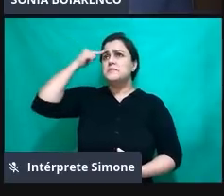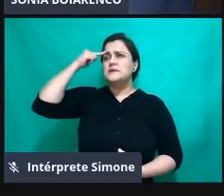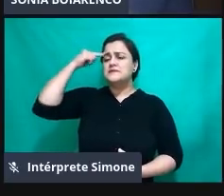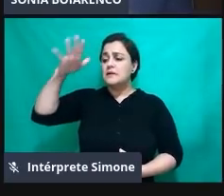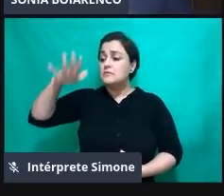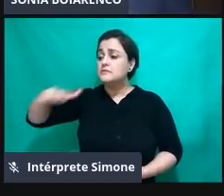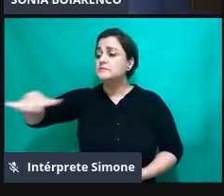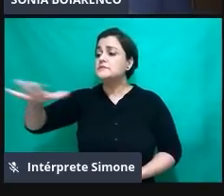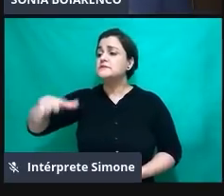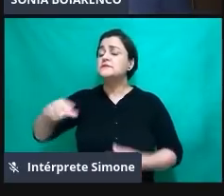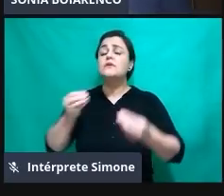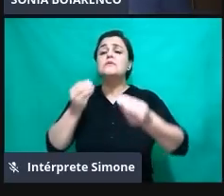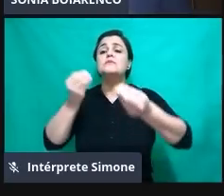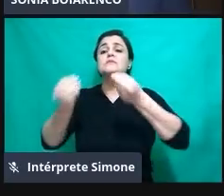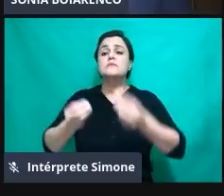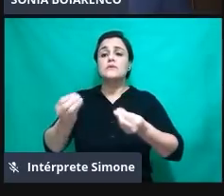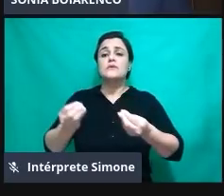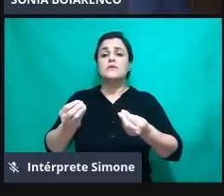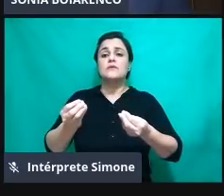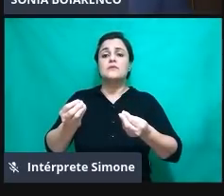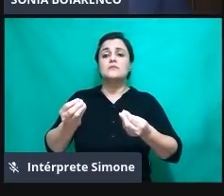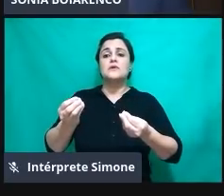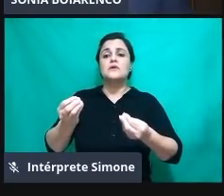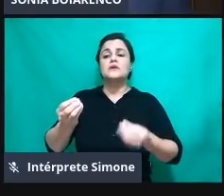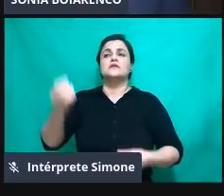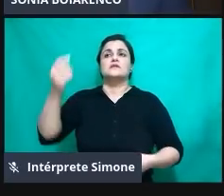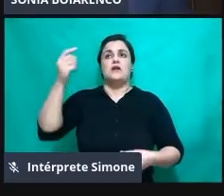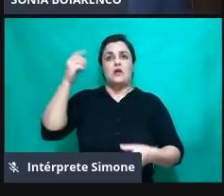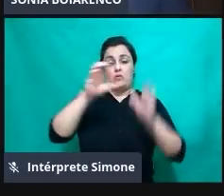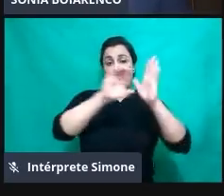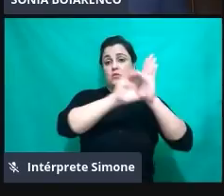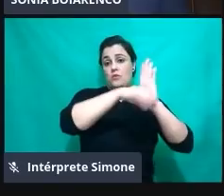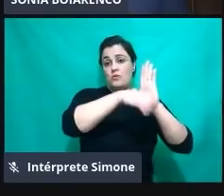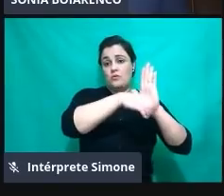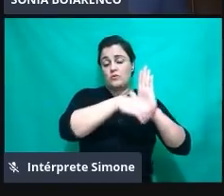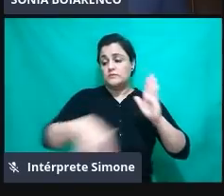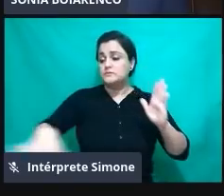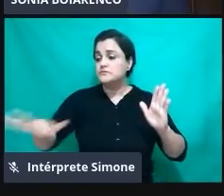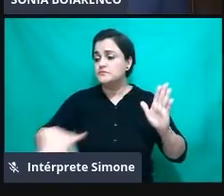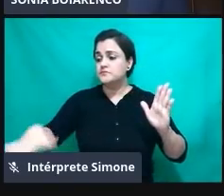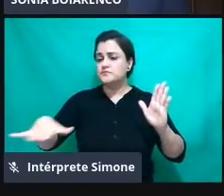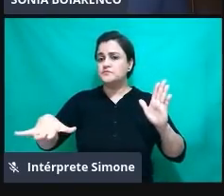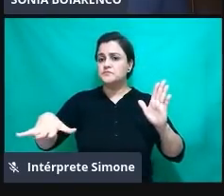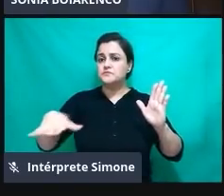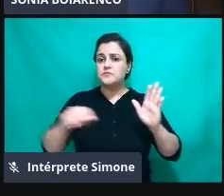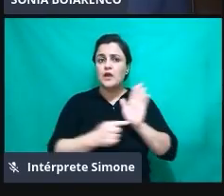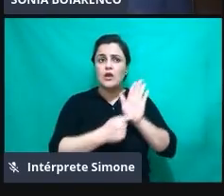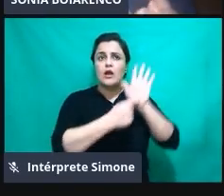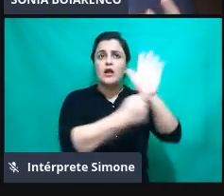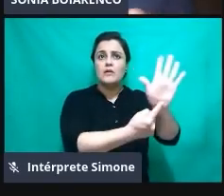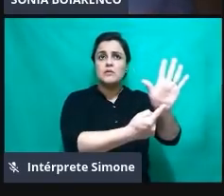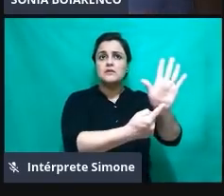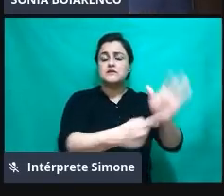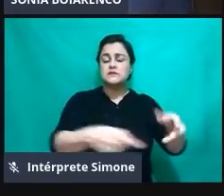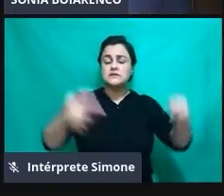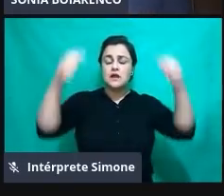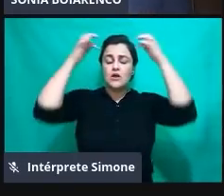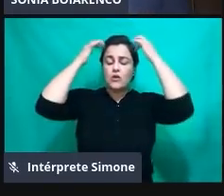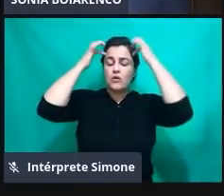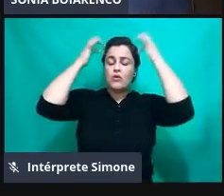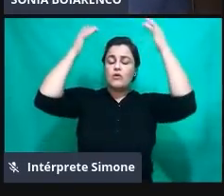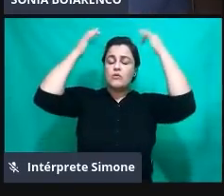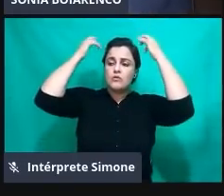conceitos espaciais, formas e representações e raciocínio, né? E você fala assim,